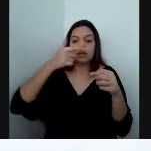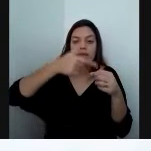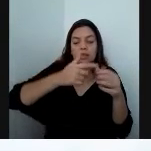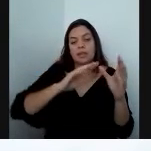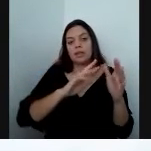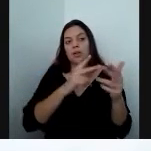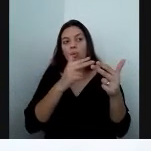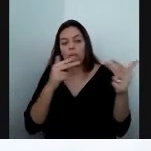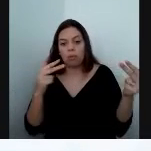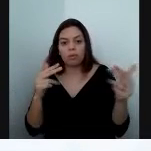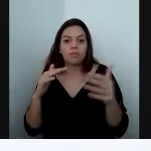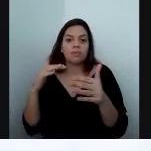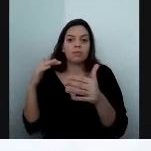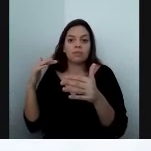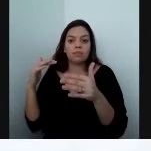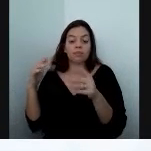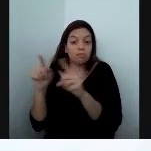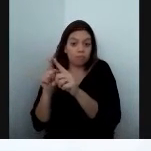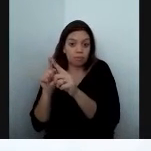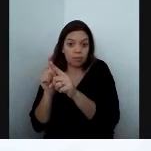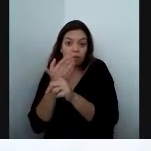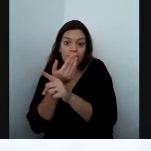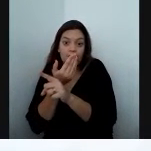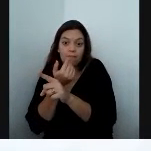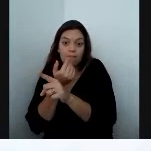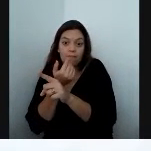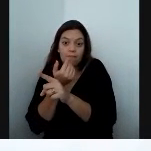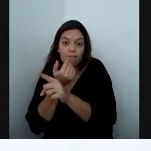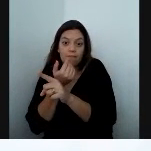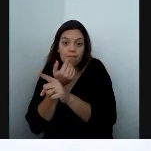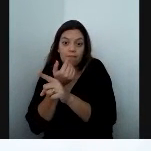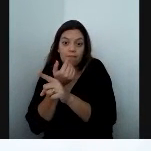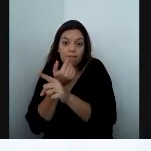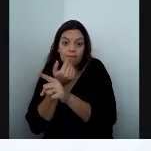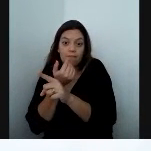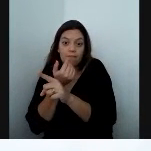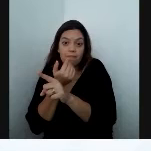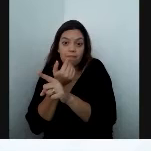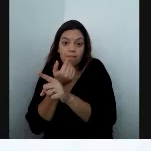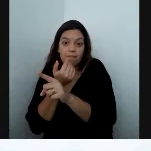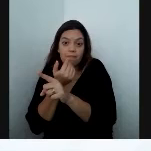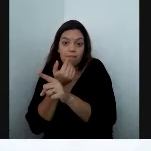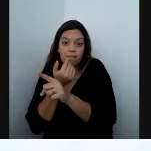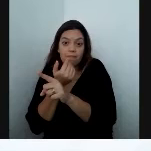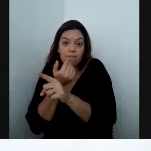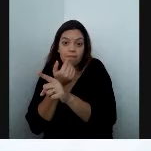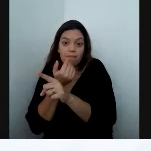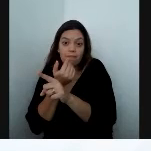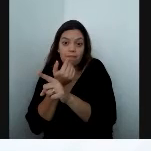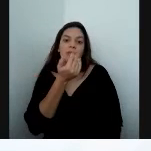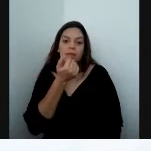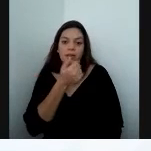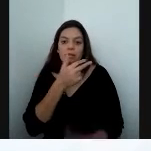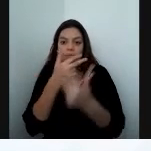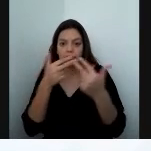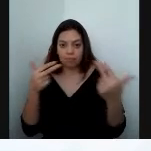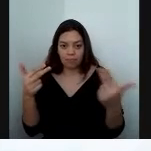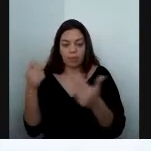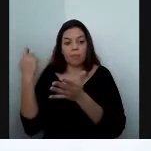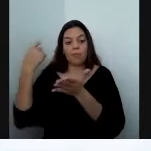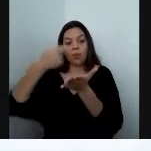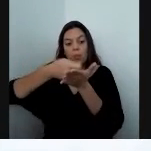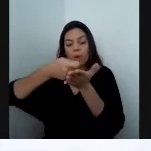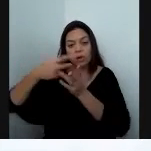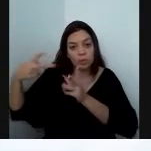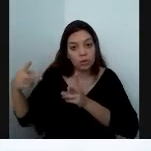essas outras questões, elas aparecem, mas elas estão em negociação, né? Nem Então, todos os negociação. trabalhadores conseguiram. Não, realmente,